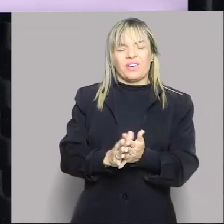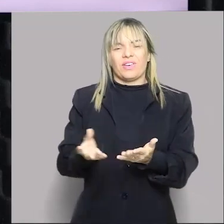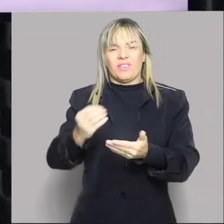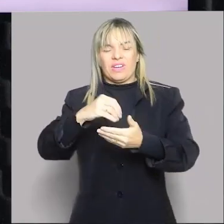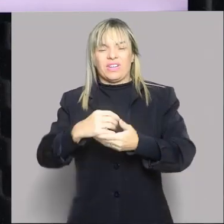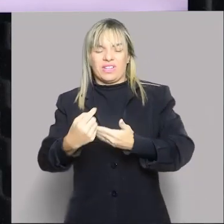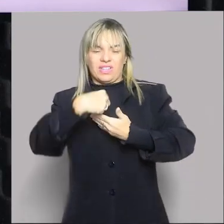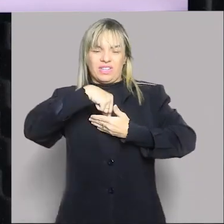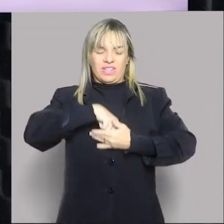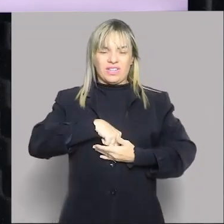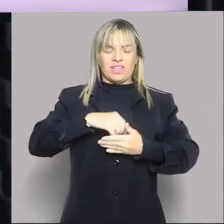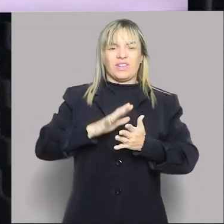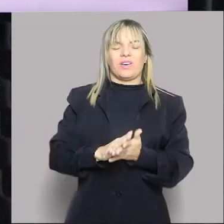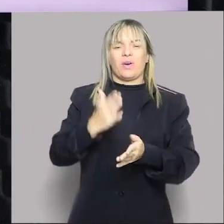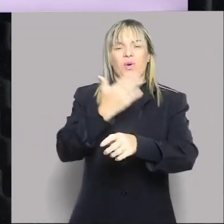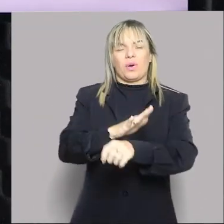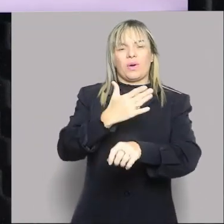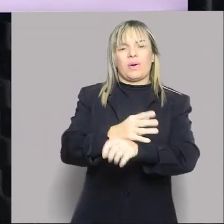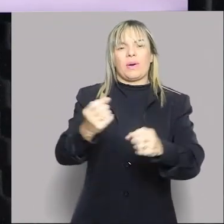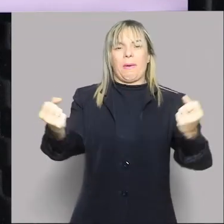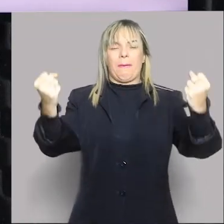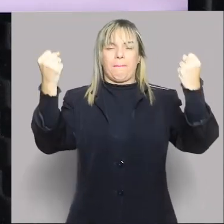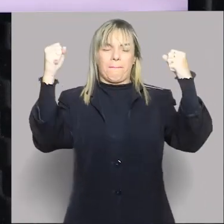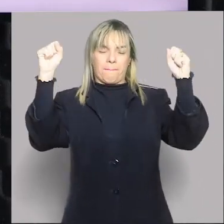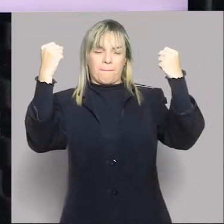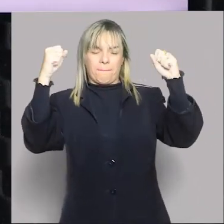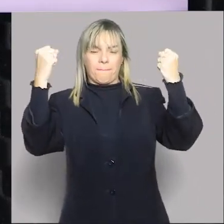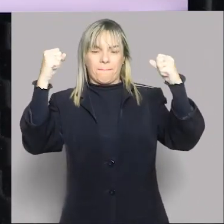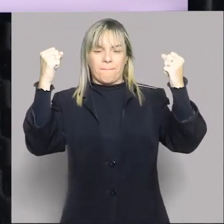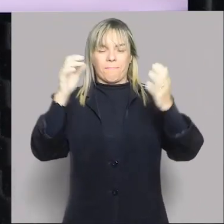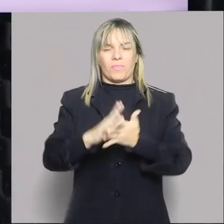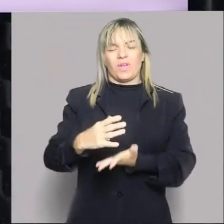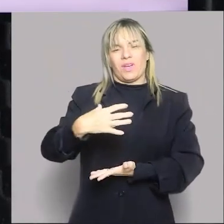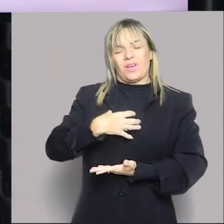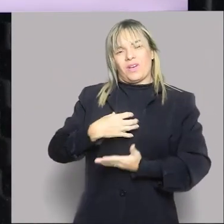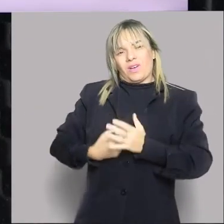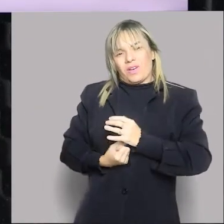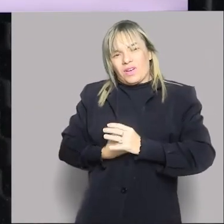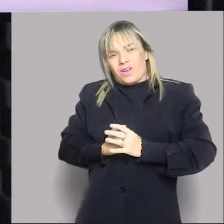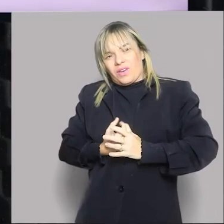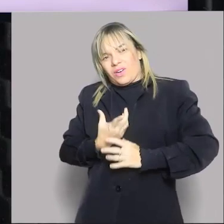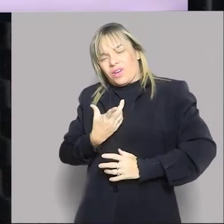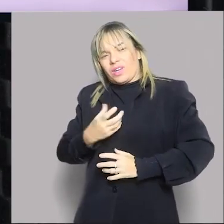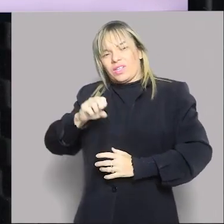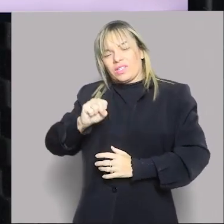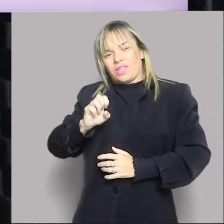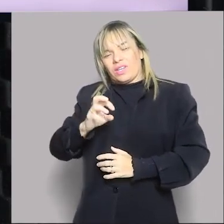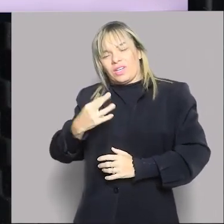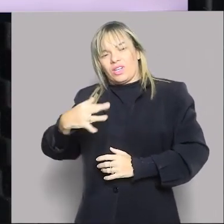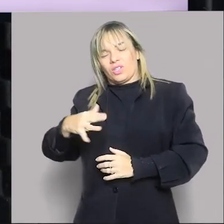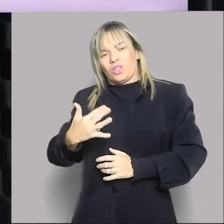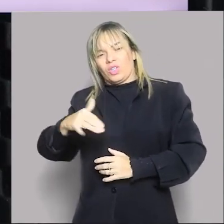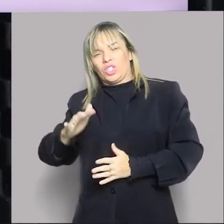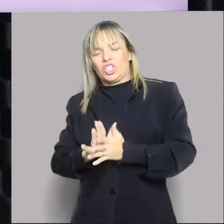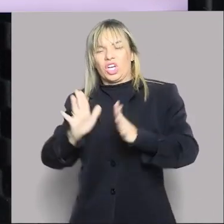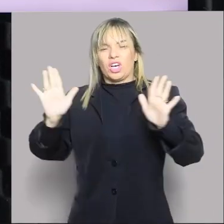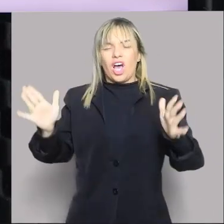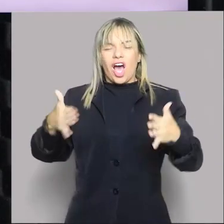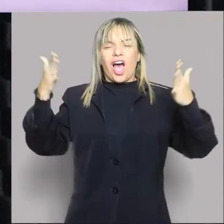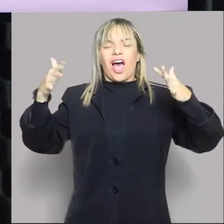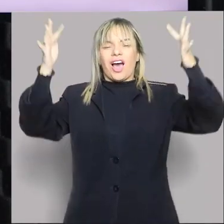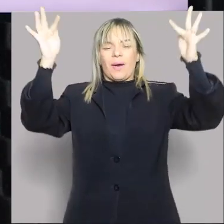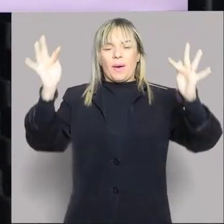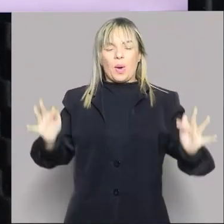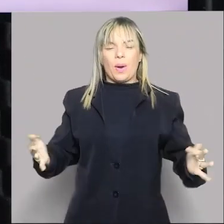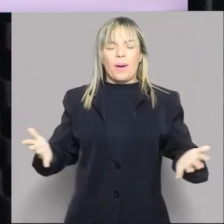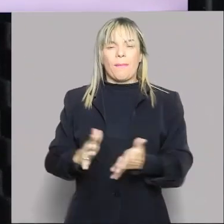uma atividade física. E como ela é uma atividade física, ela gera serotonina e vocês conhecem esse conceito mais ainda. Aí alguém pergunta, mas por que a